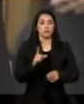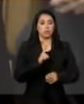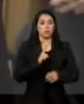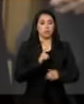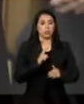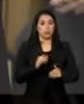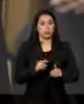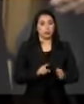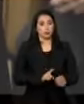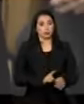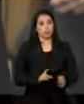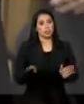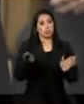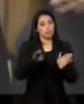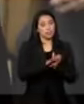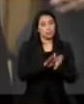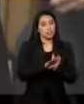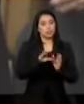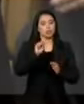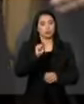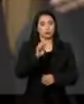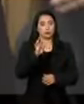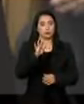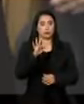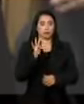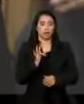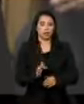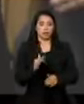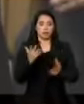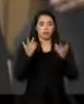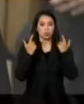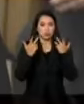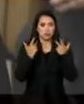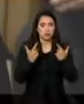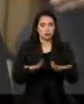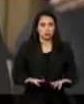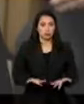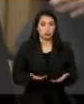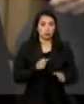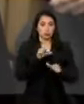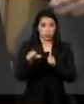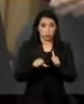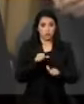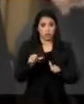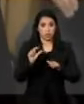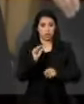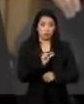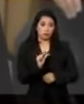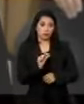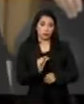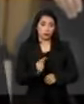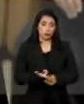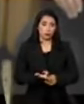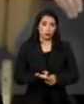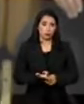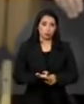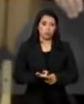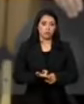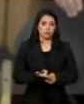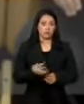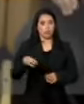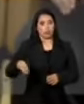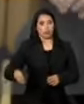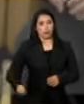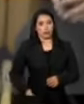superiores pelas vias extraordinárias, em pouquíssimos casos a modificação do quesito da